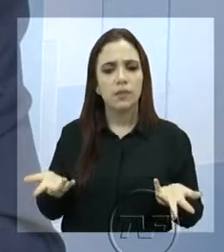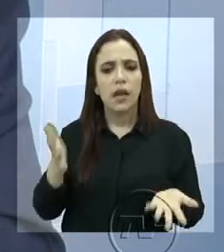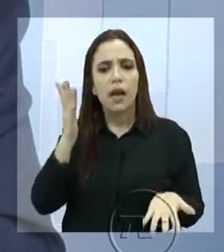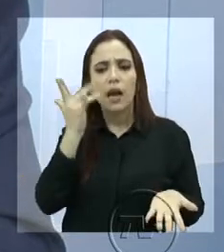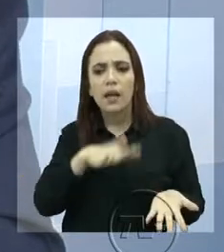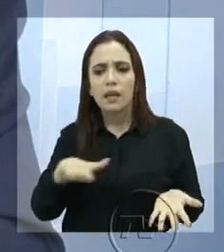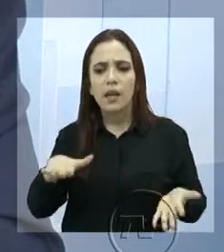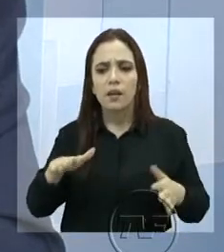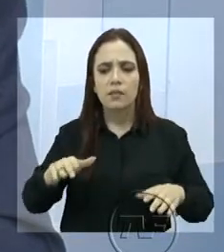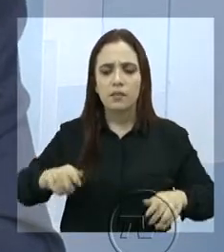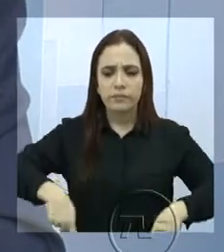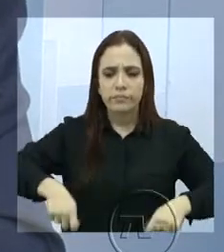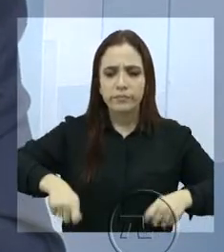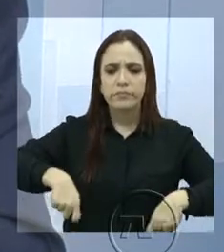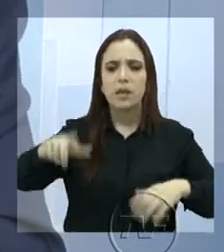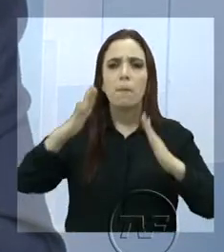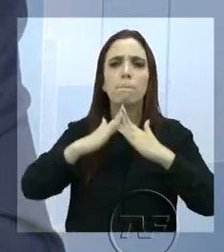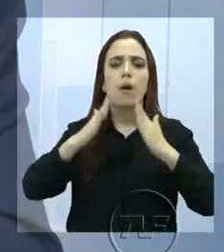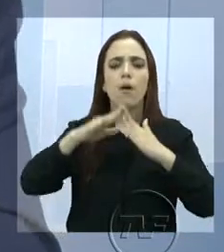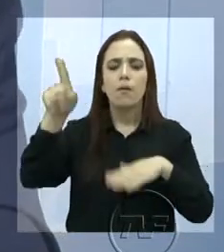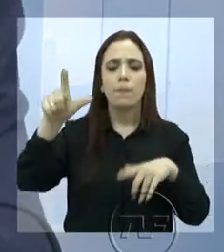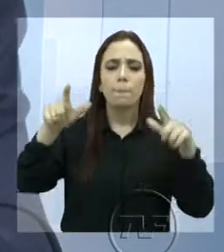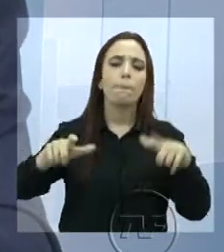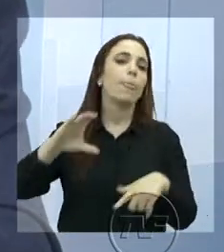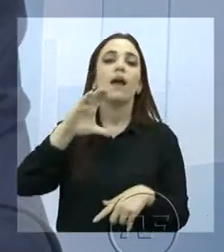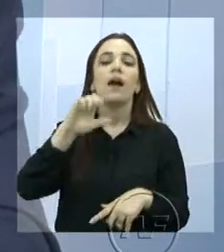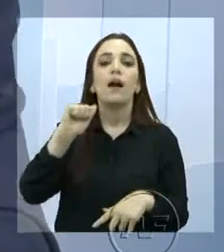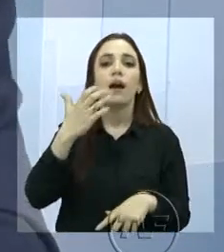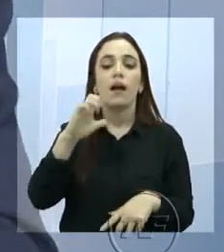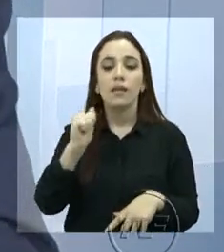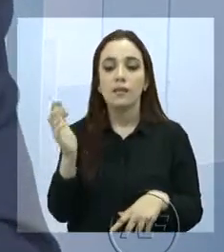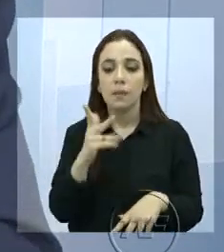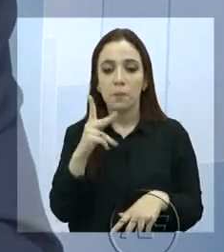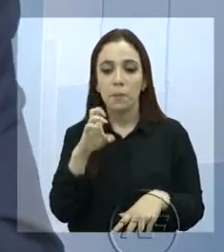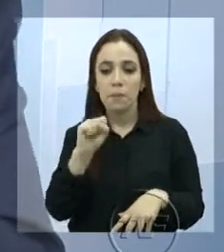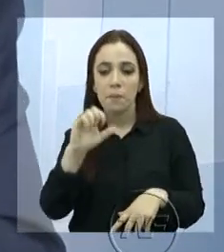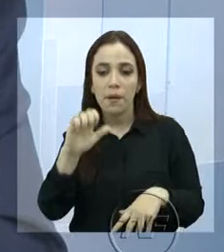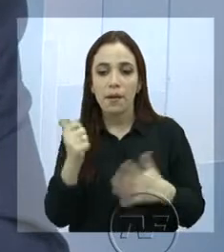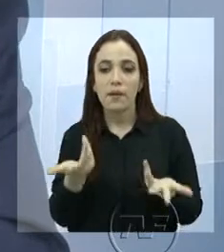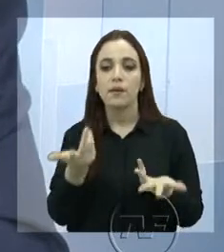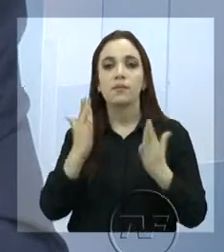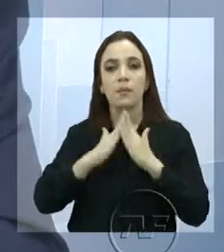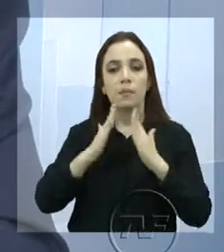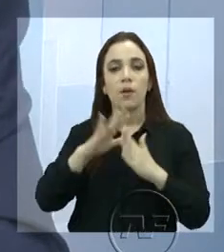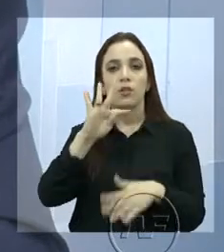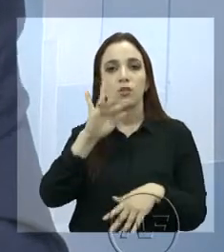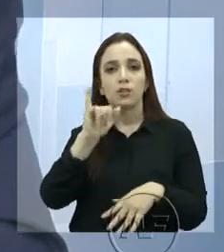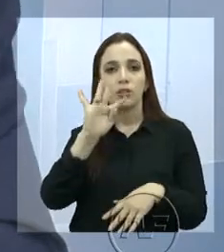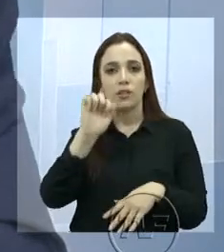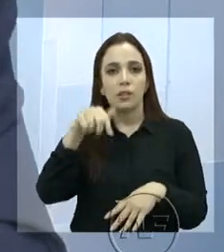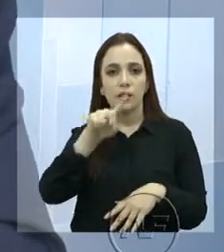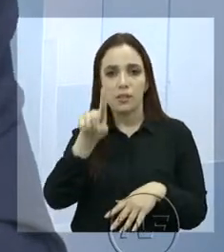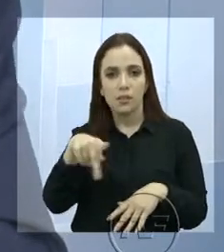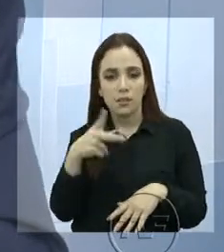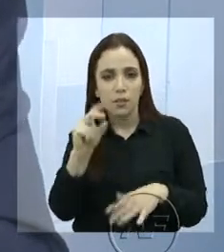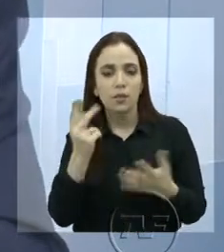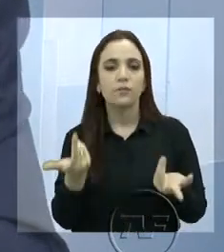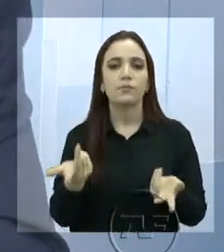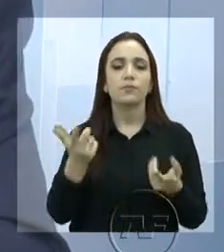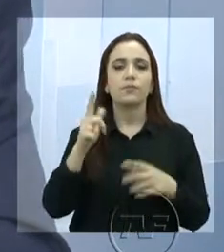criança cadeirante lá no Caça e Pesca, né? Lá na Praia do Titanzinho, lá na Leste-Oeste,